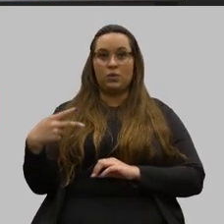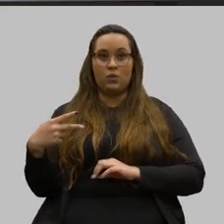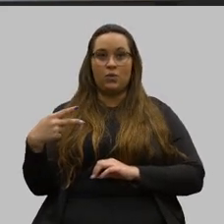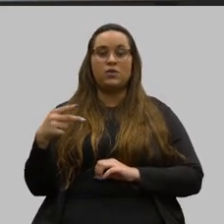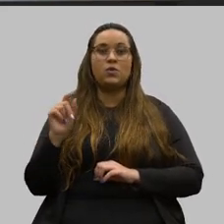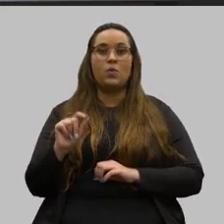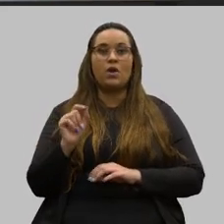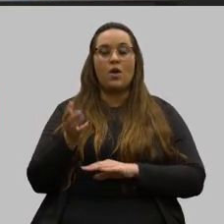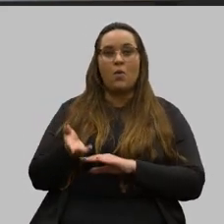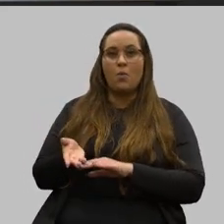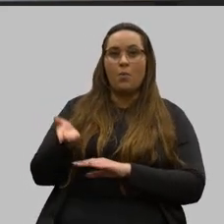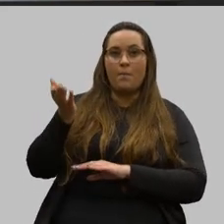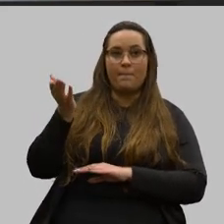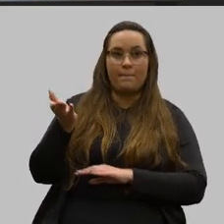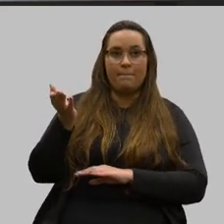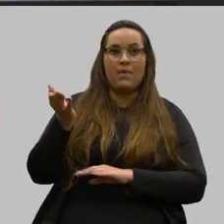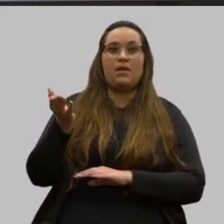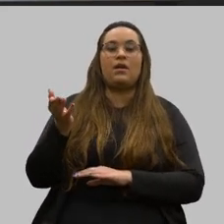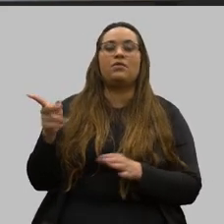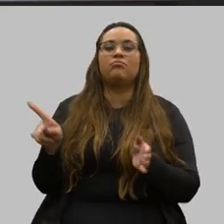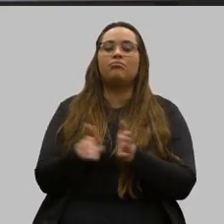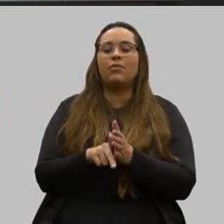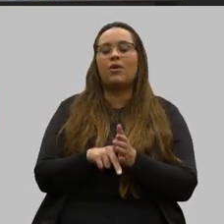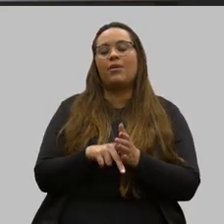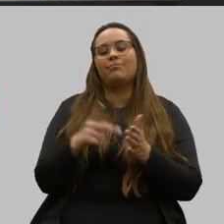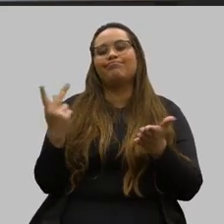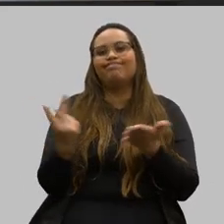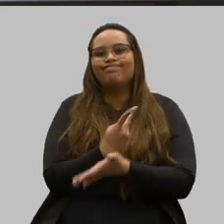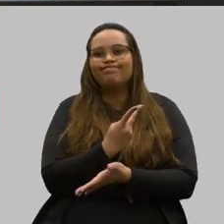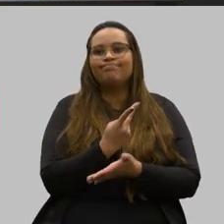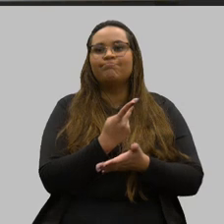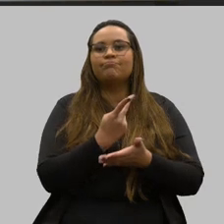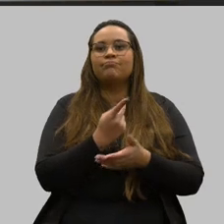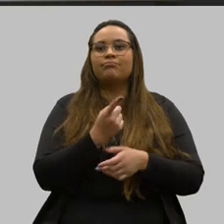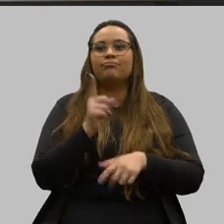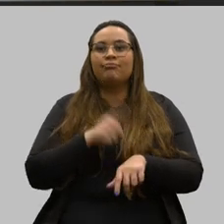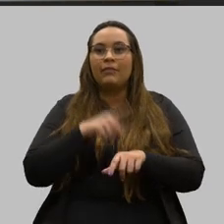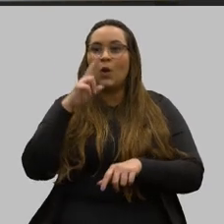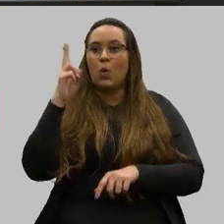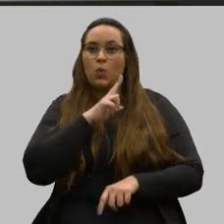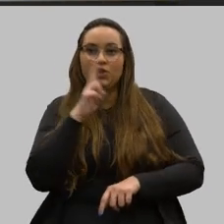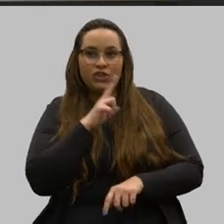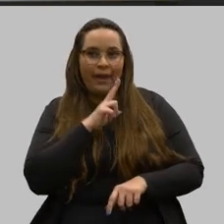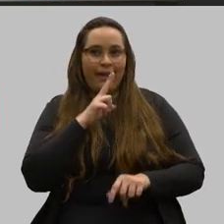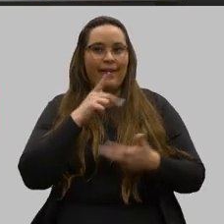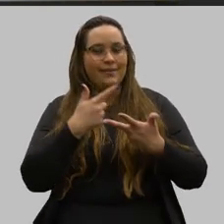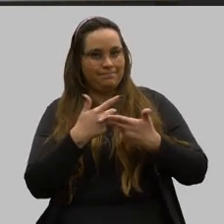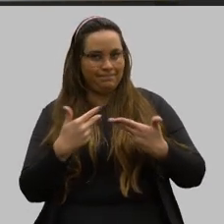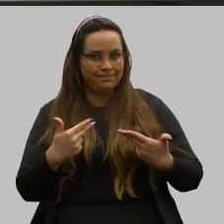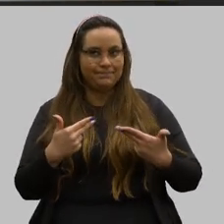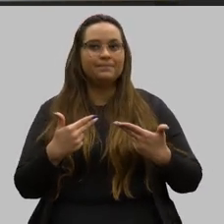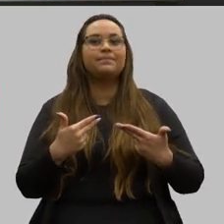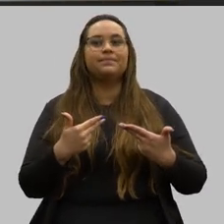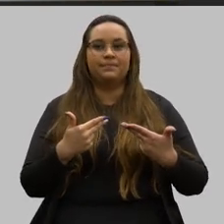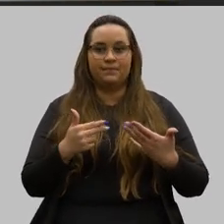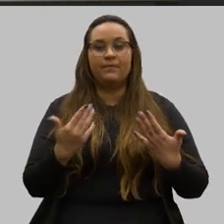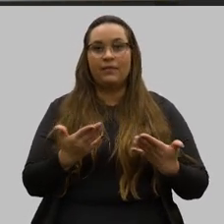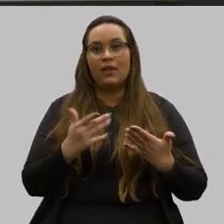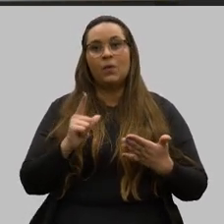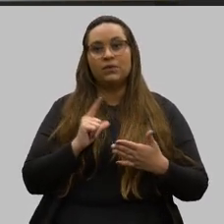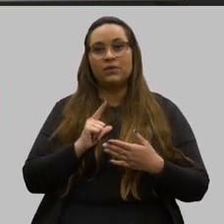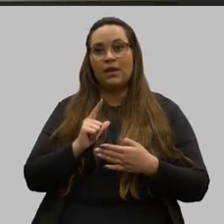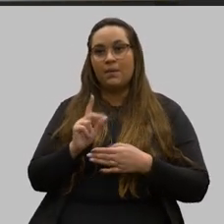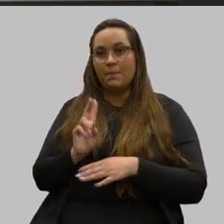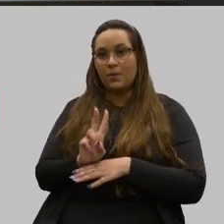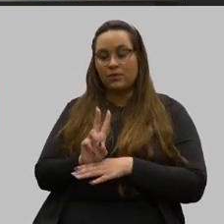aumento da resiliência em desastres que é hoje um foco importante para nossa instituição em especial no ciclo completo de proteção e Defesa